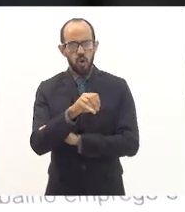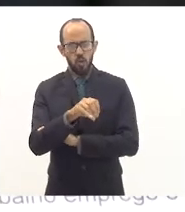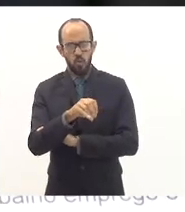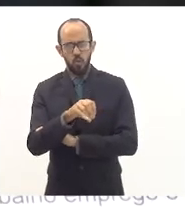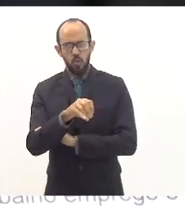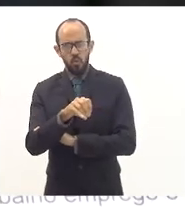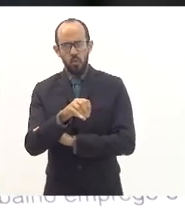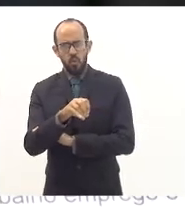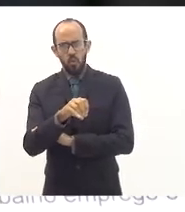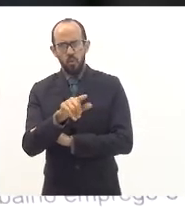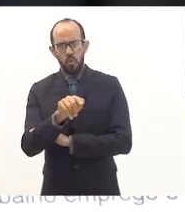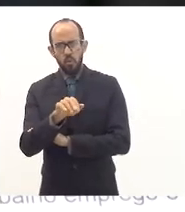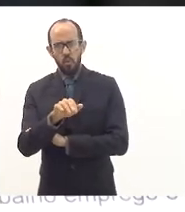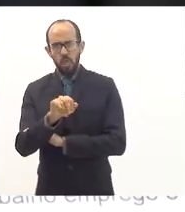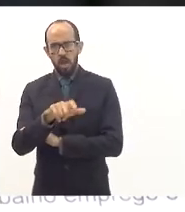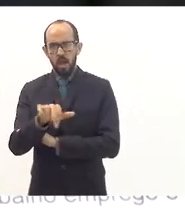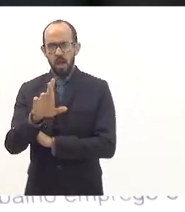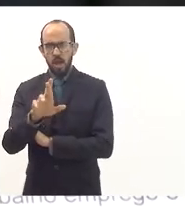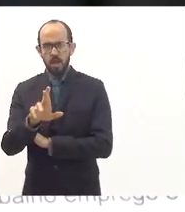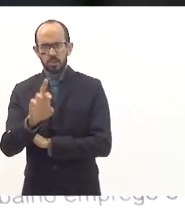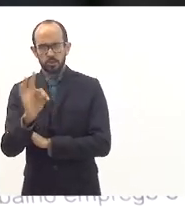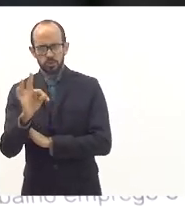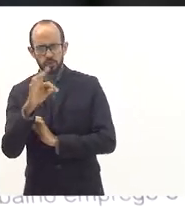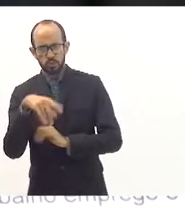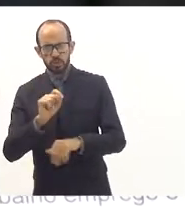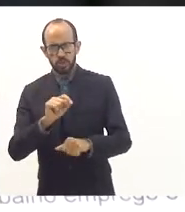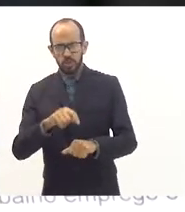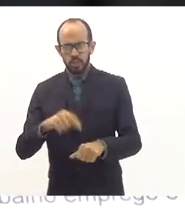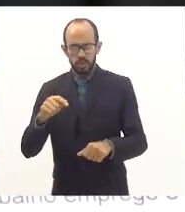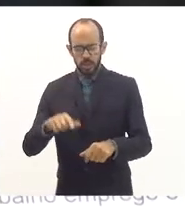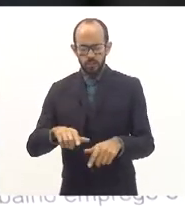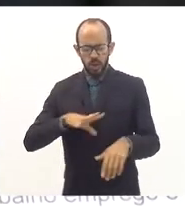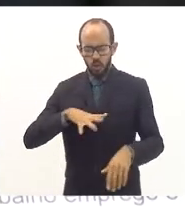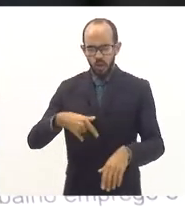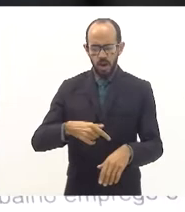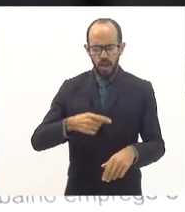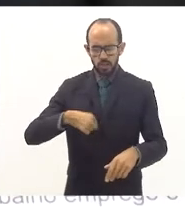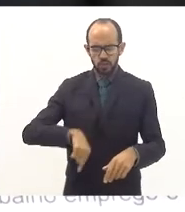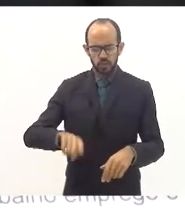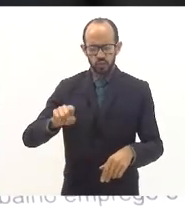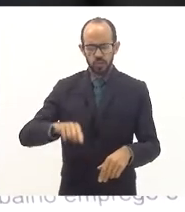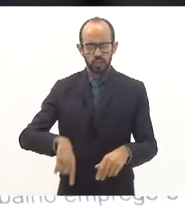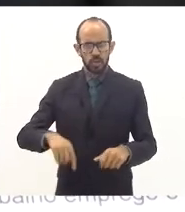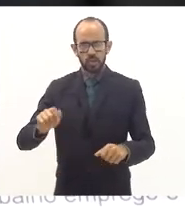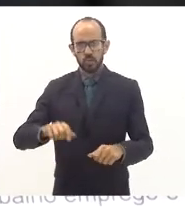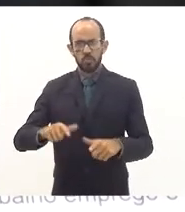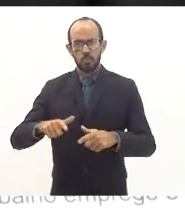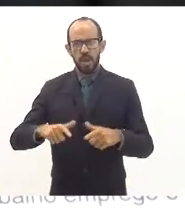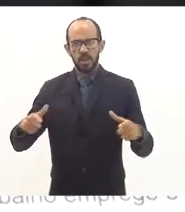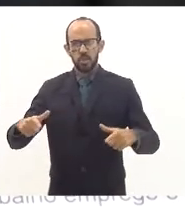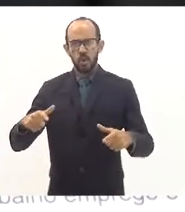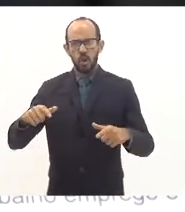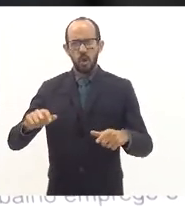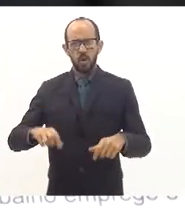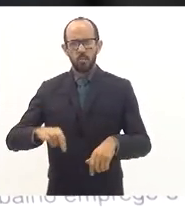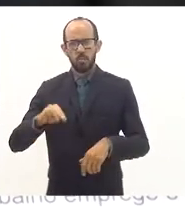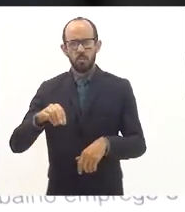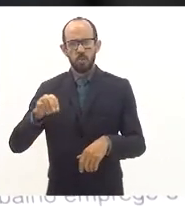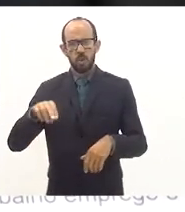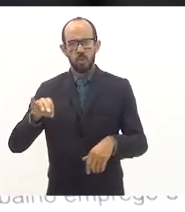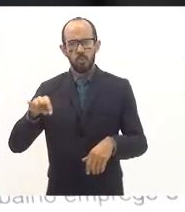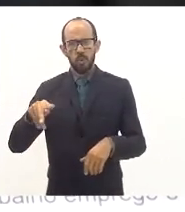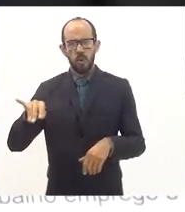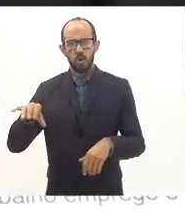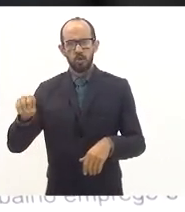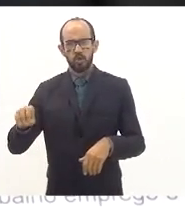coragem de enfrentar o maior monopólio de comunicação que durante muitos anos e ainda